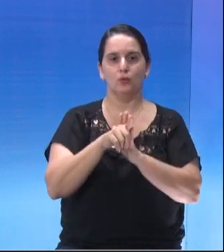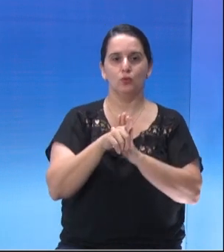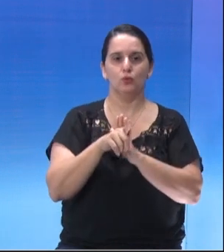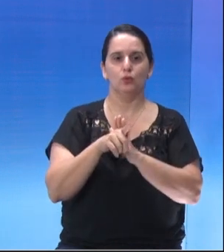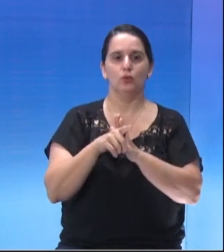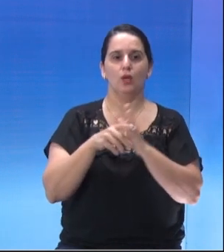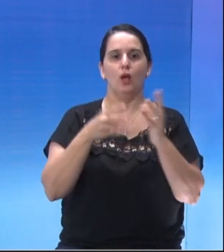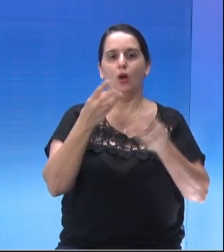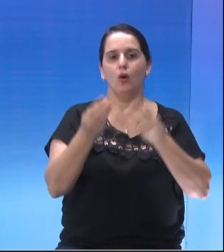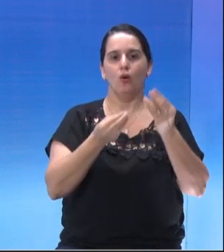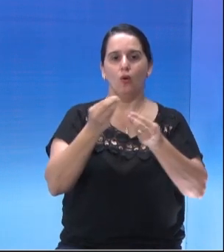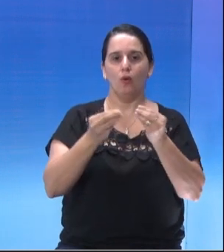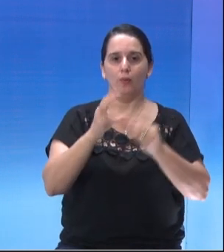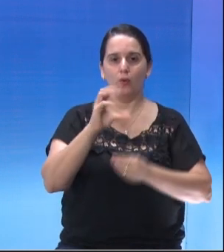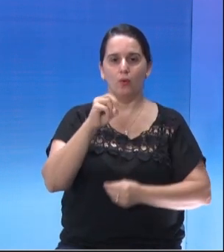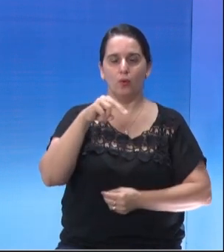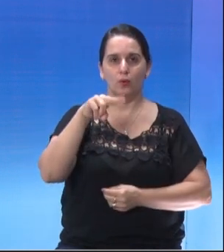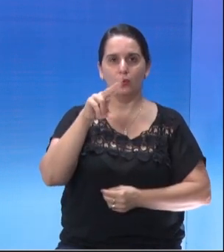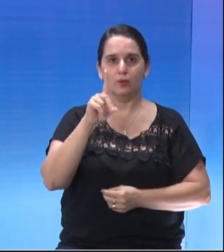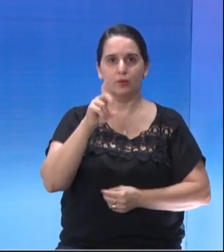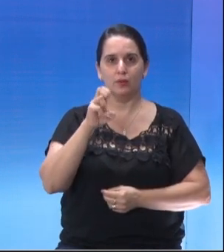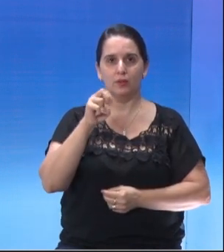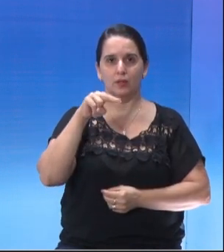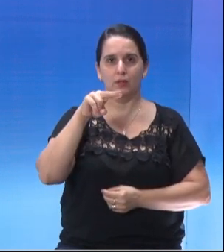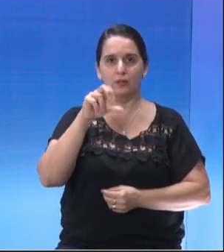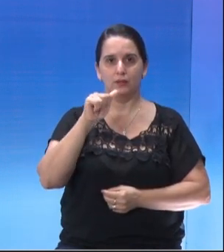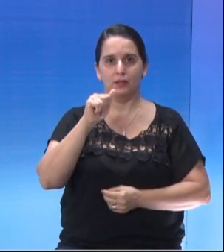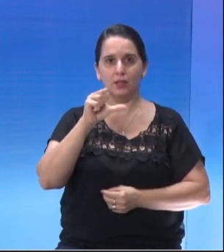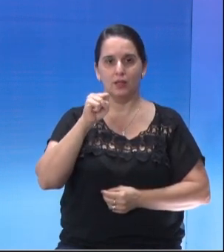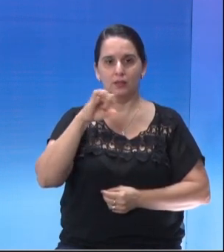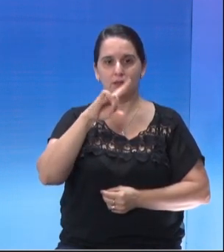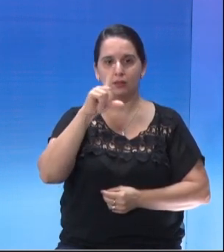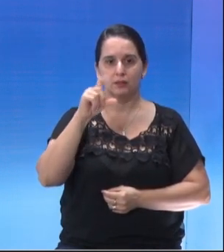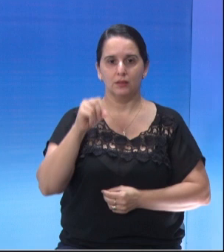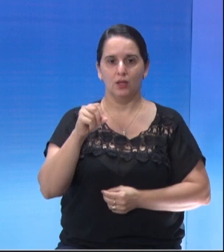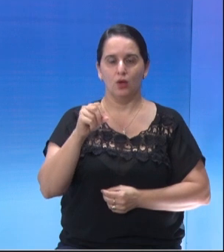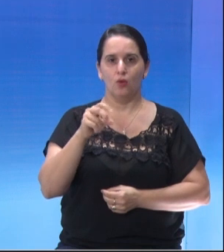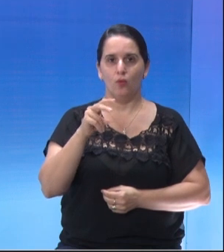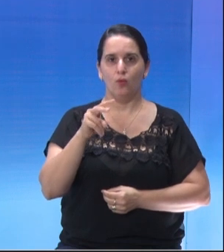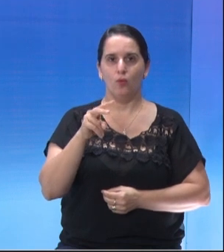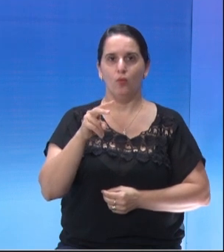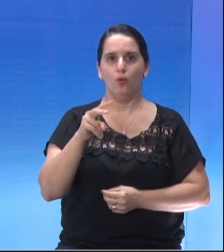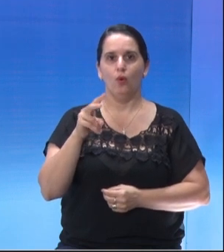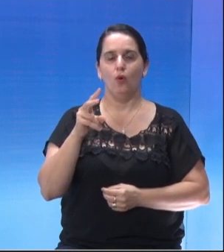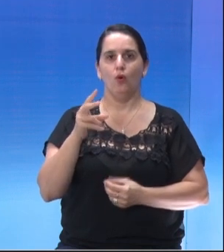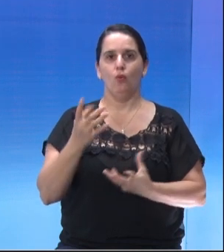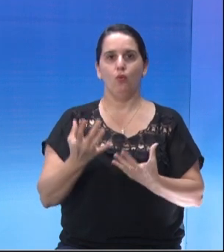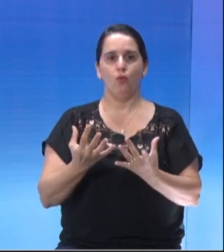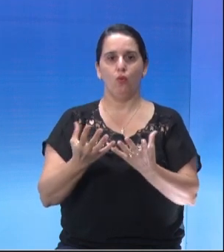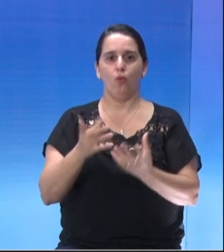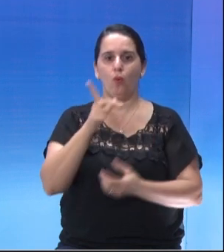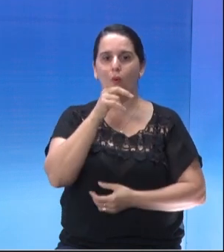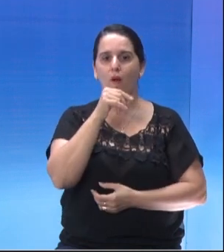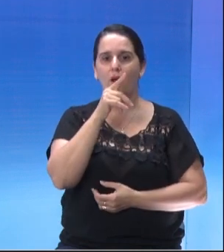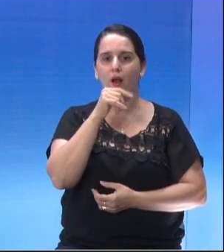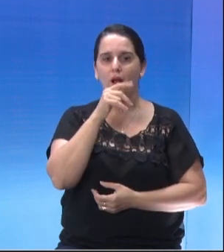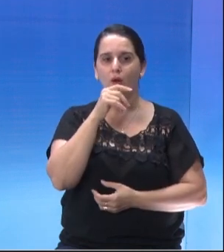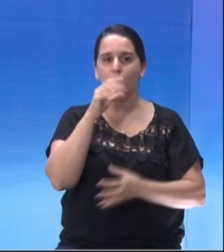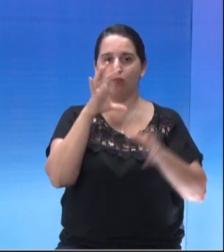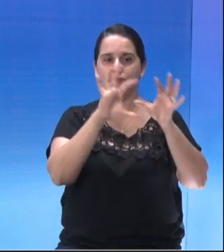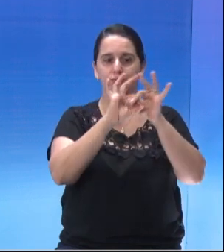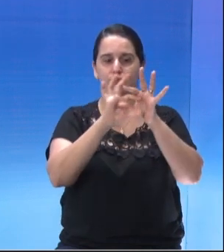é: o núcleo de condensação consegue fixar o vapor de água por qual tipo de interação, qual tipo